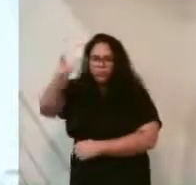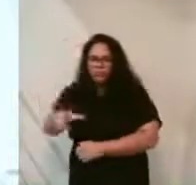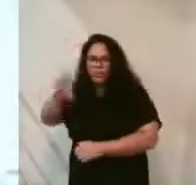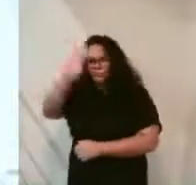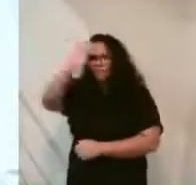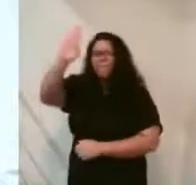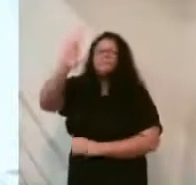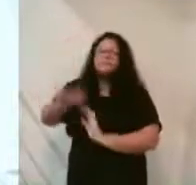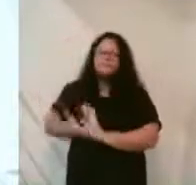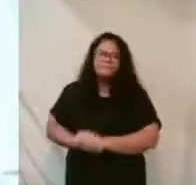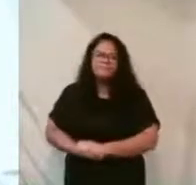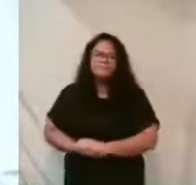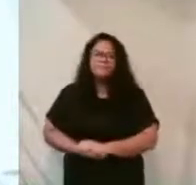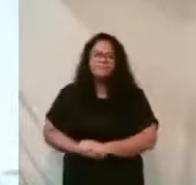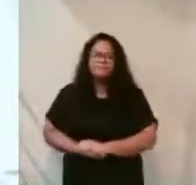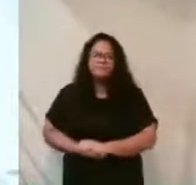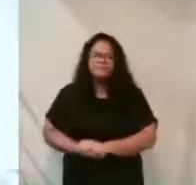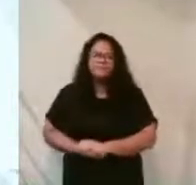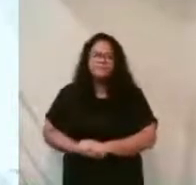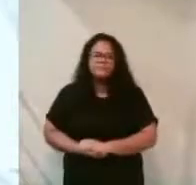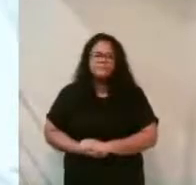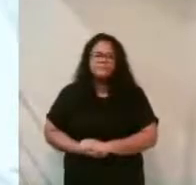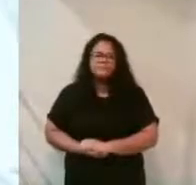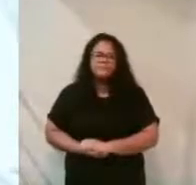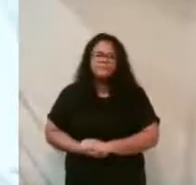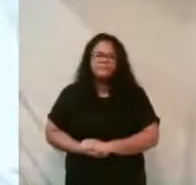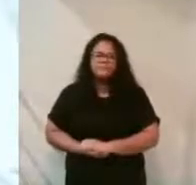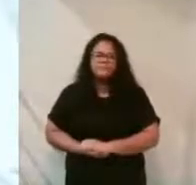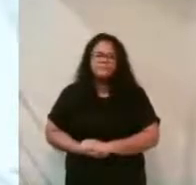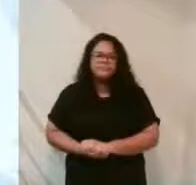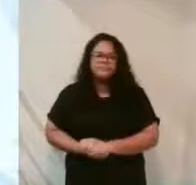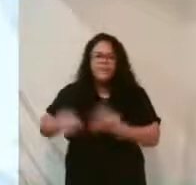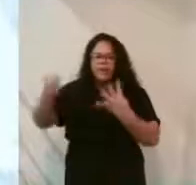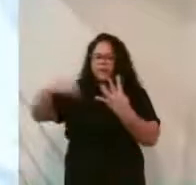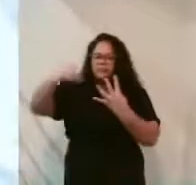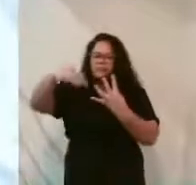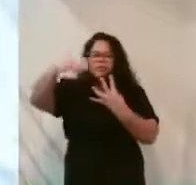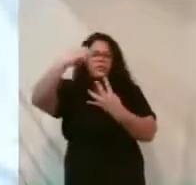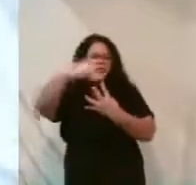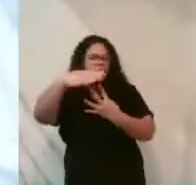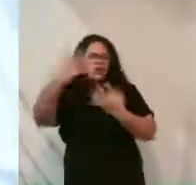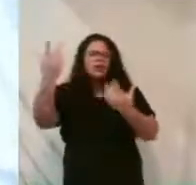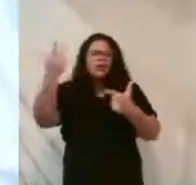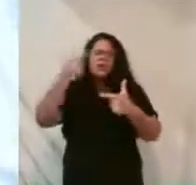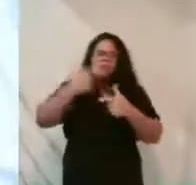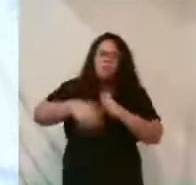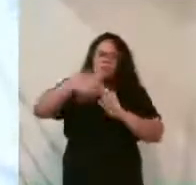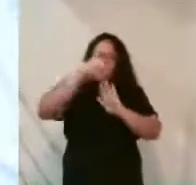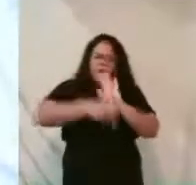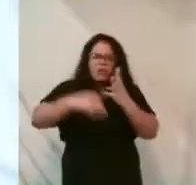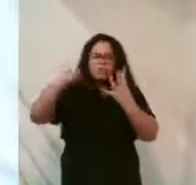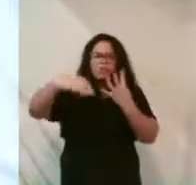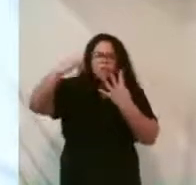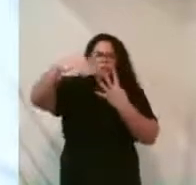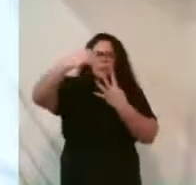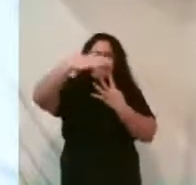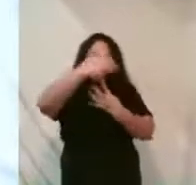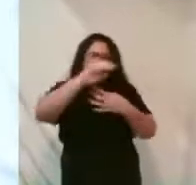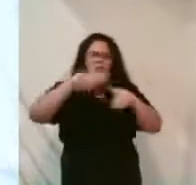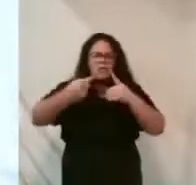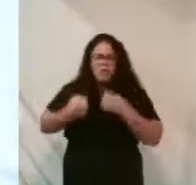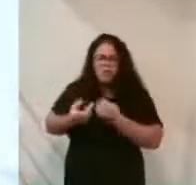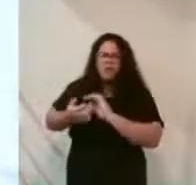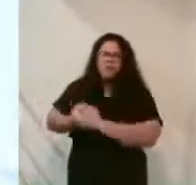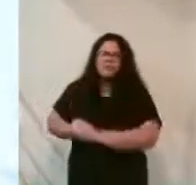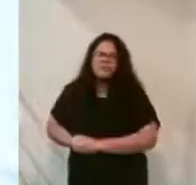o mesmo que lixo. Coleta seletiva, programas de coleta seletiva que não garanta a participação e a inclusão